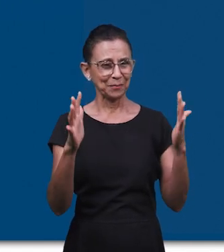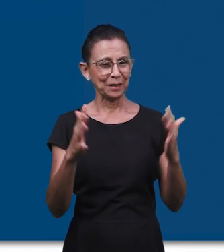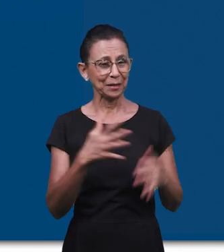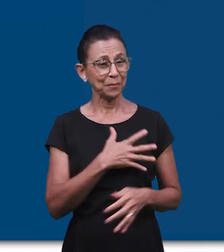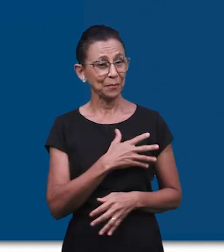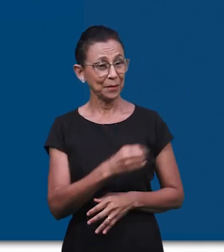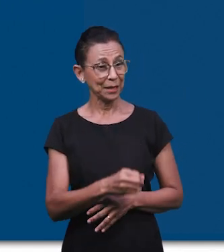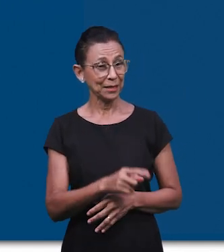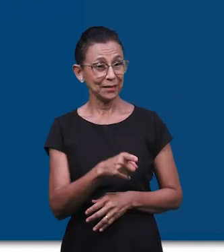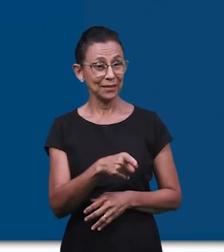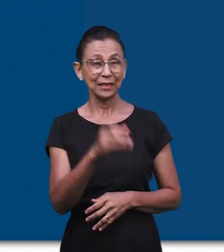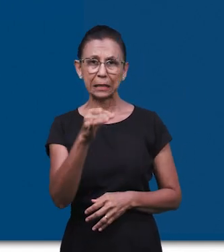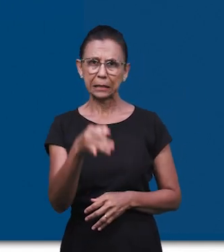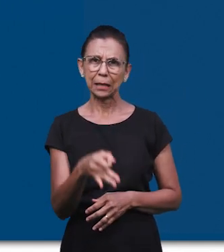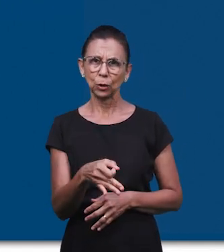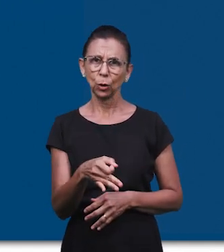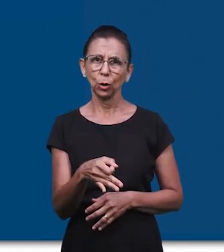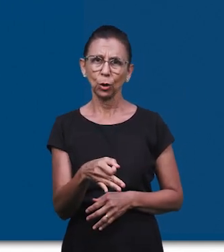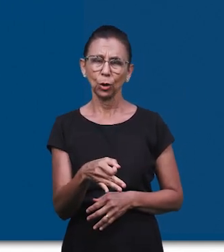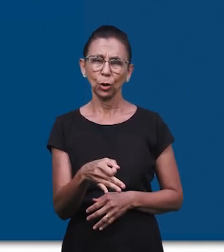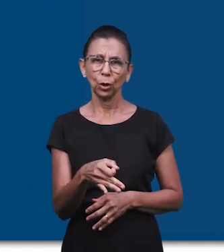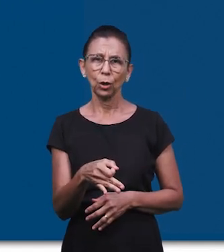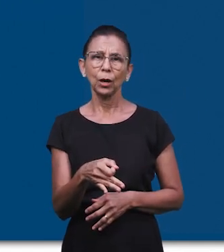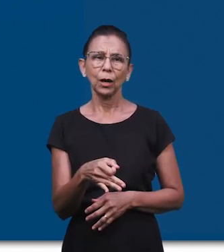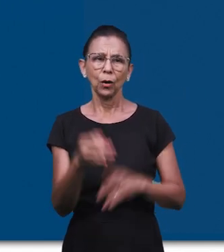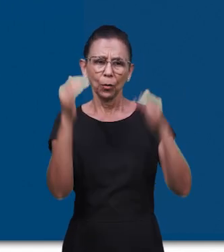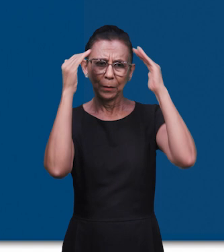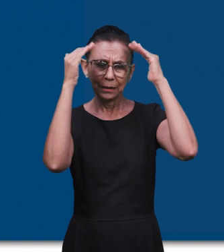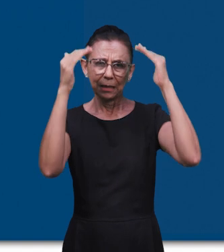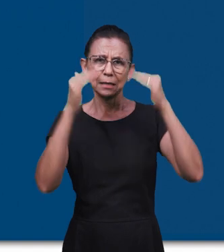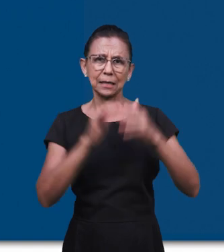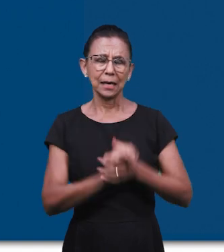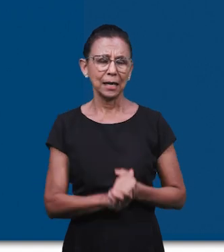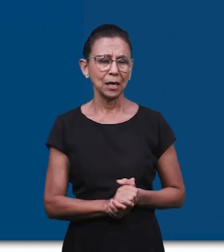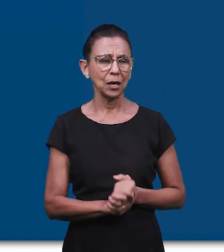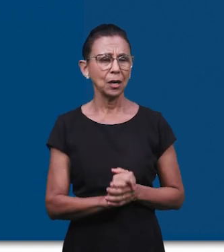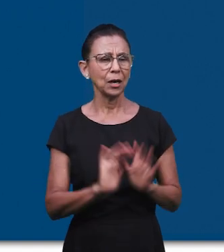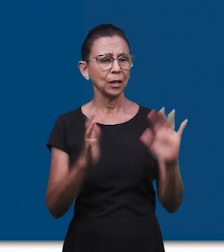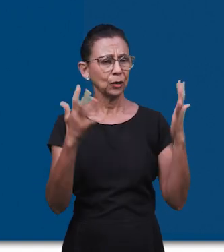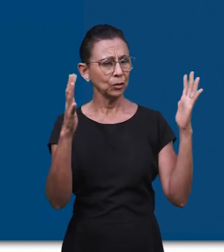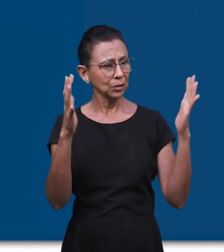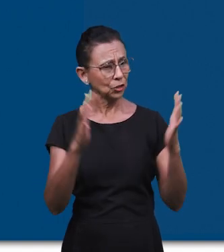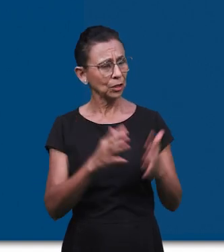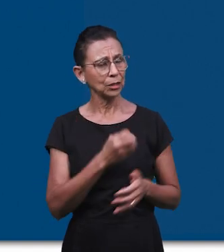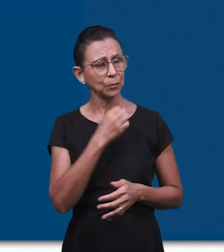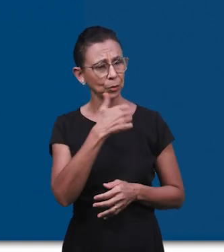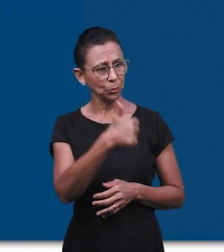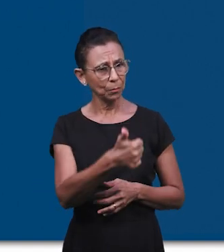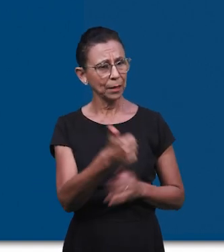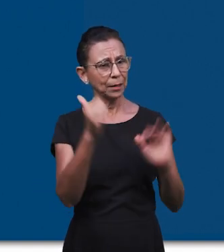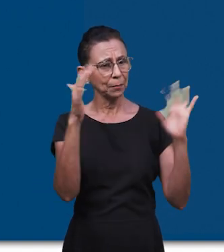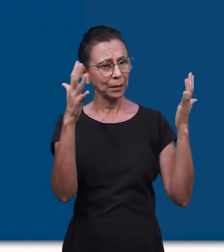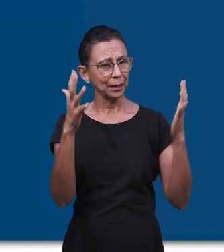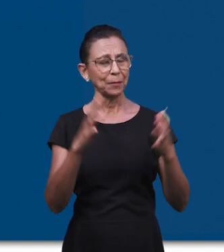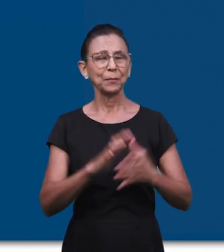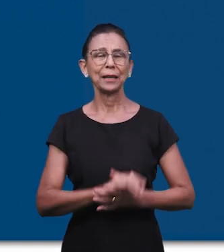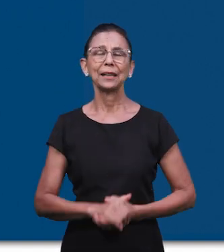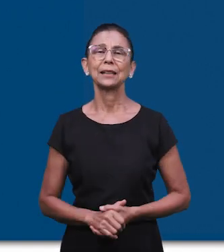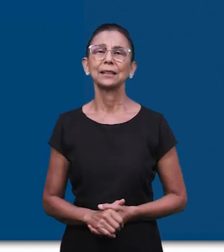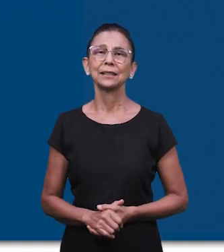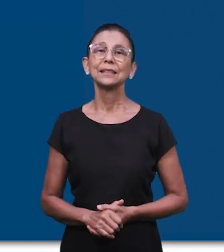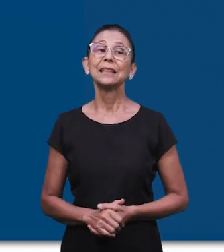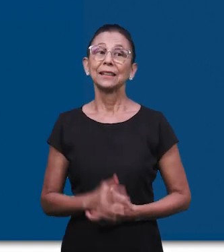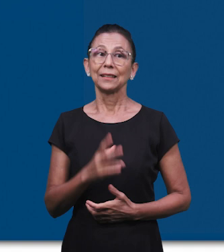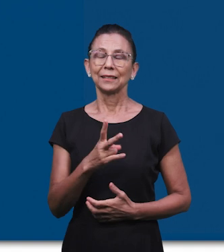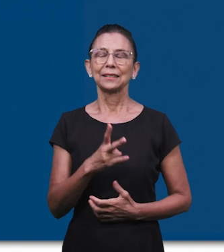ele acertar, elogie. Elogie o seu esforço, elogie o seu processo, elogie a sua conquista. Ele sempre